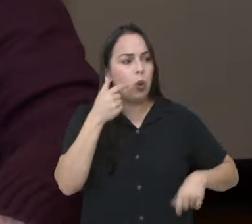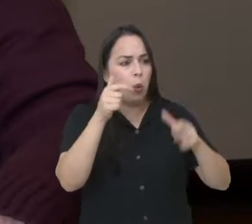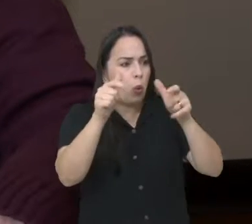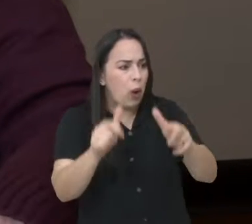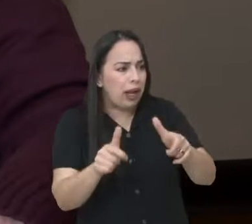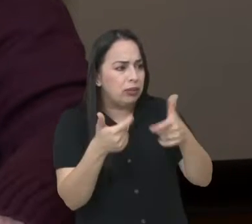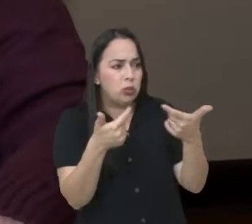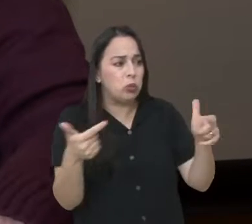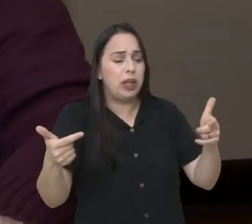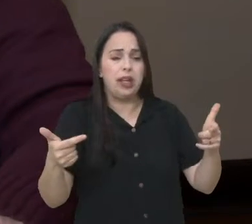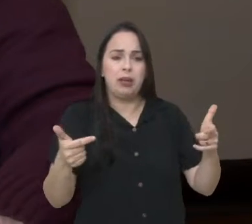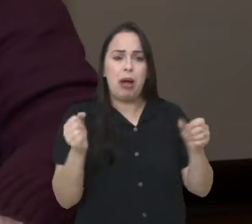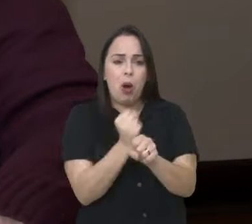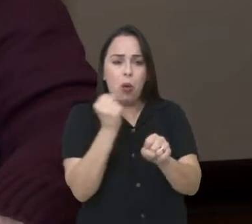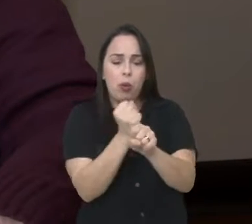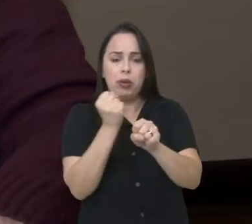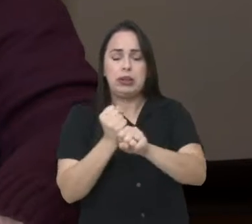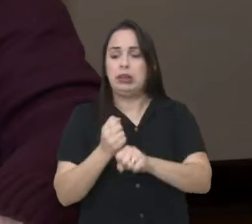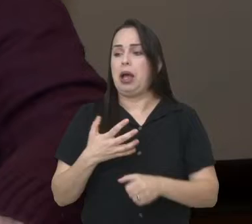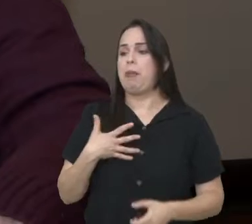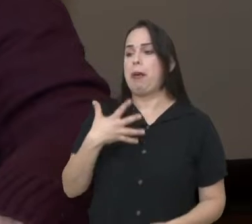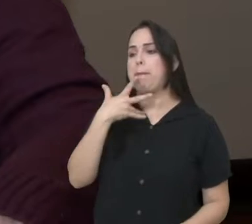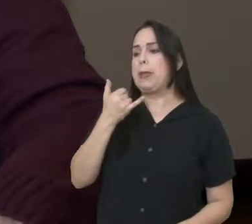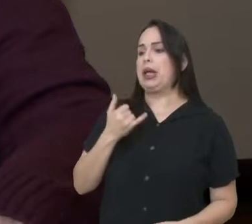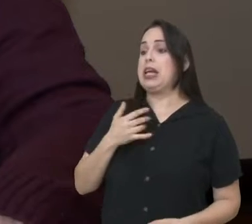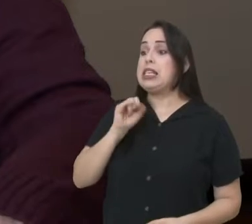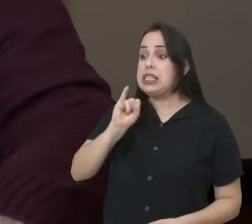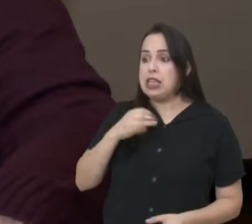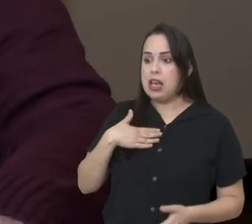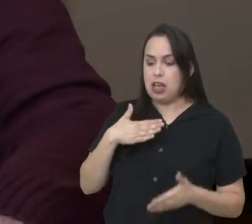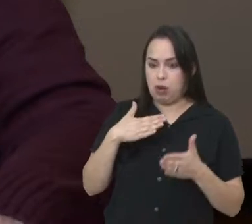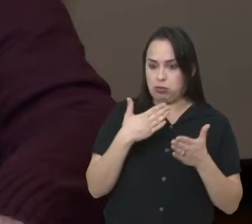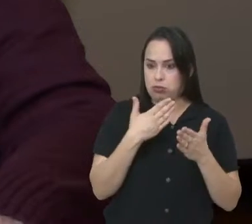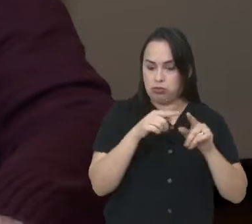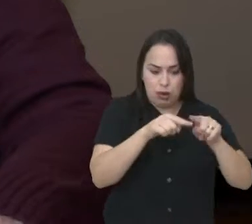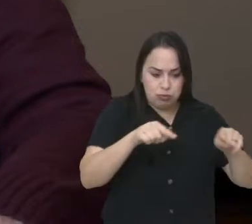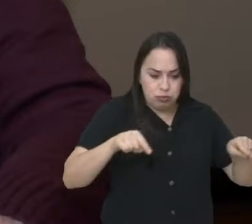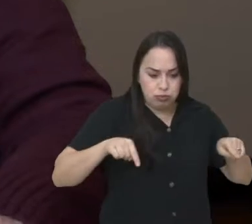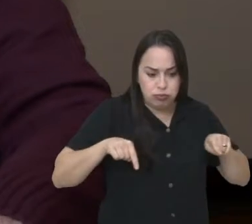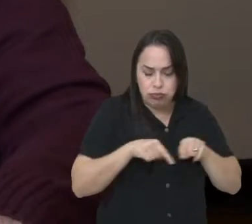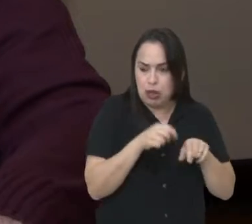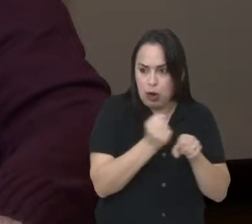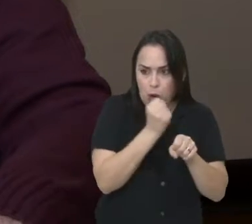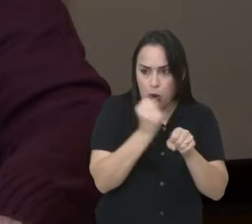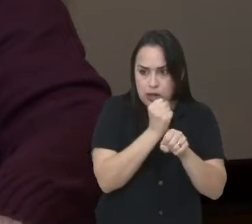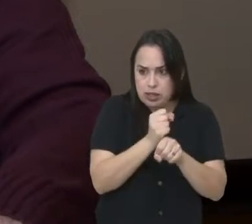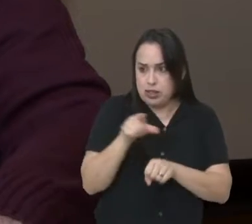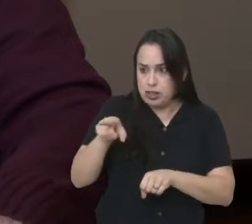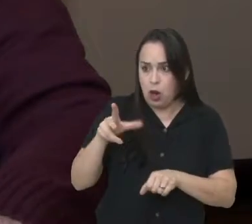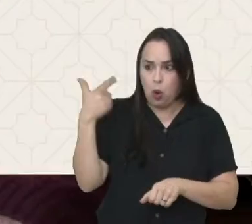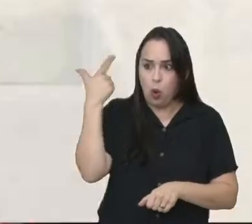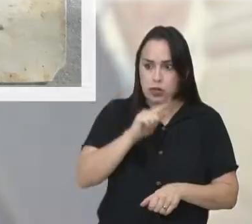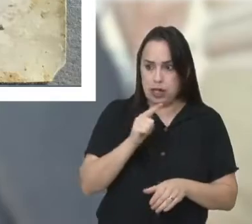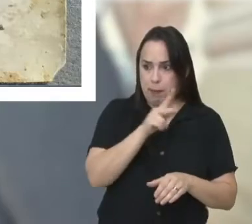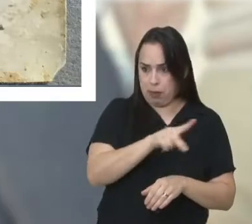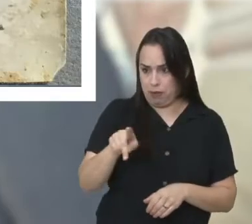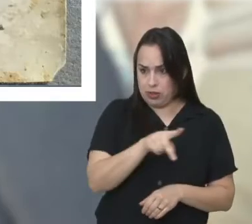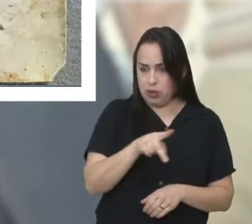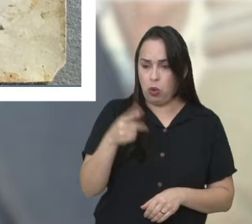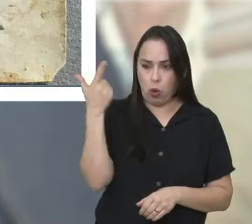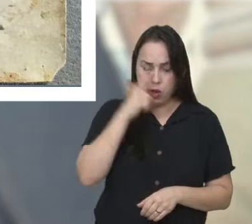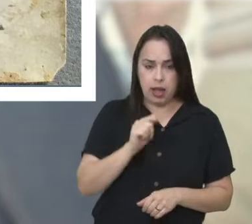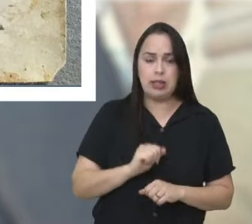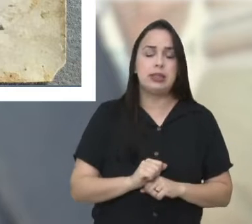escola. Aí meu pai se prontificou, falou, se eu fizer uma sala, você arruma a professora? Ele disse, arruma.